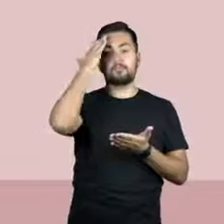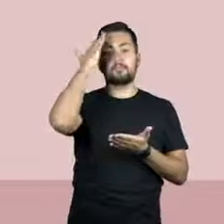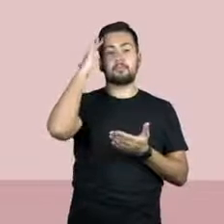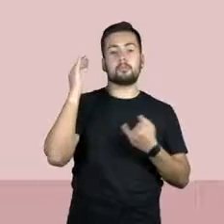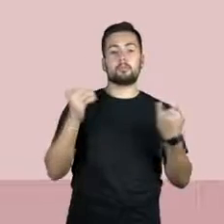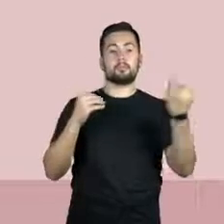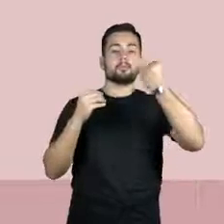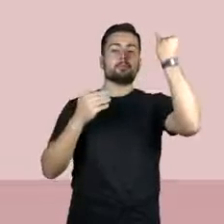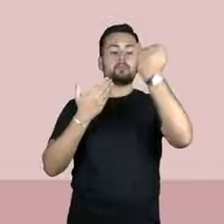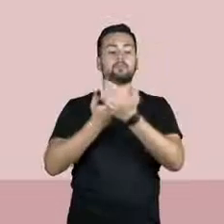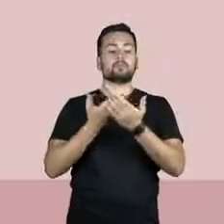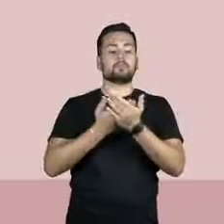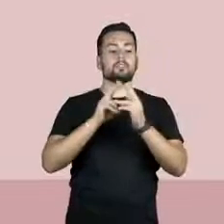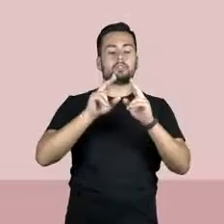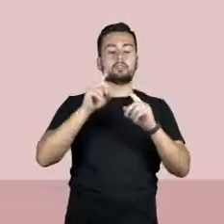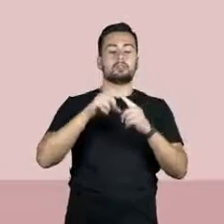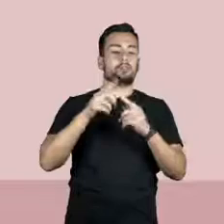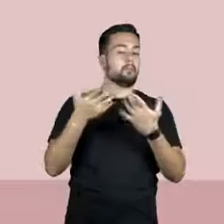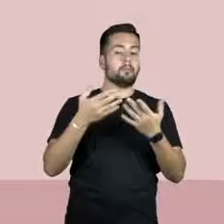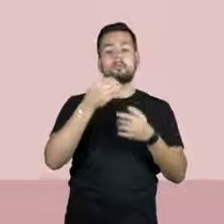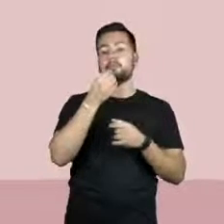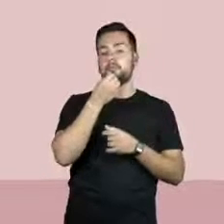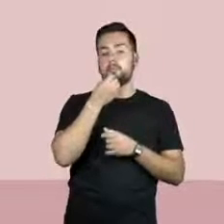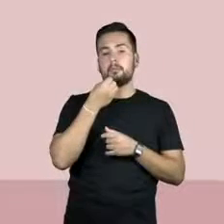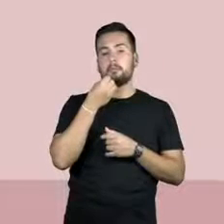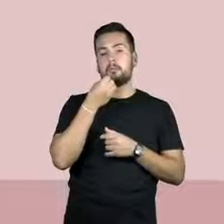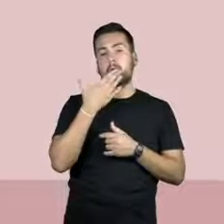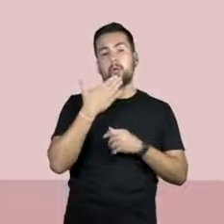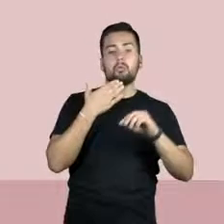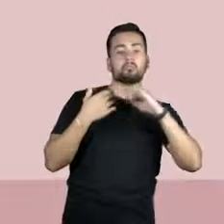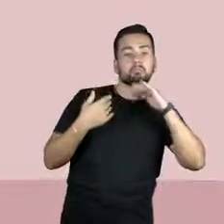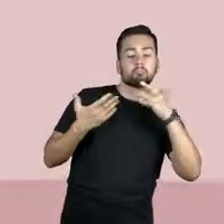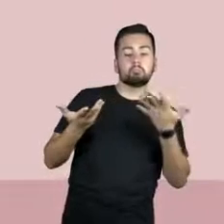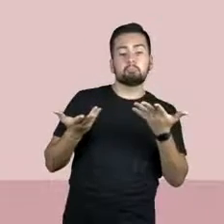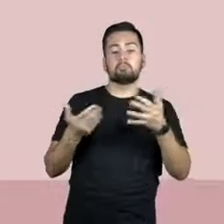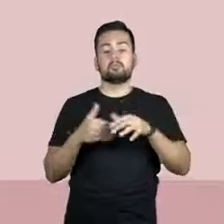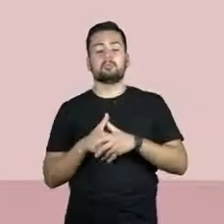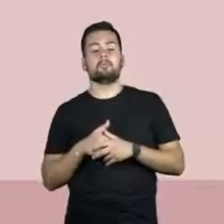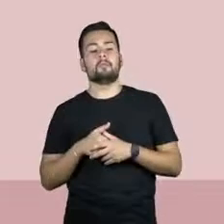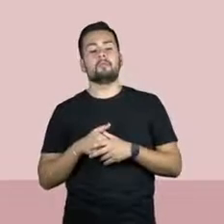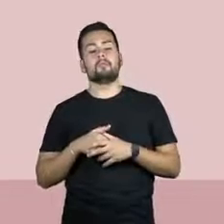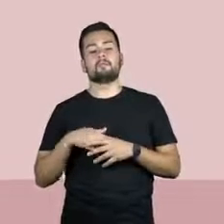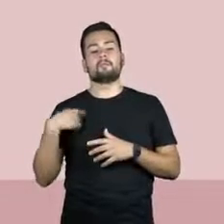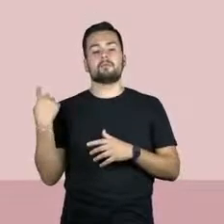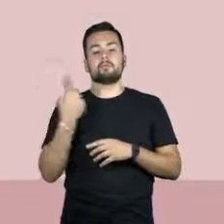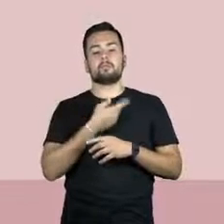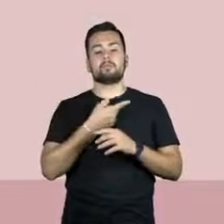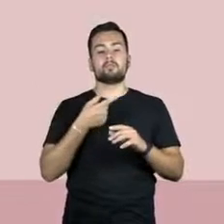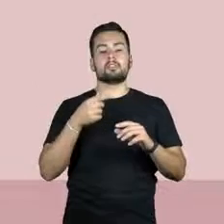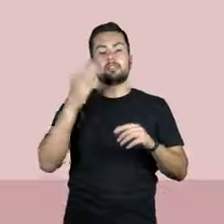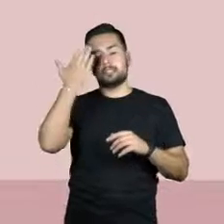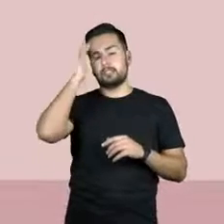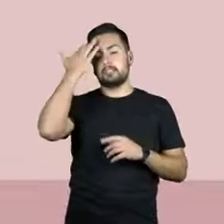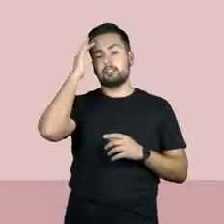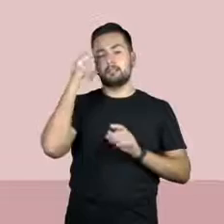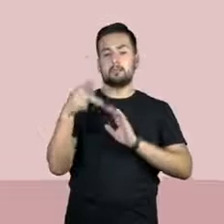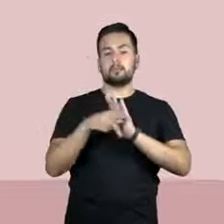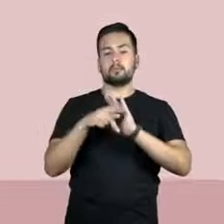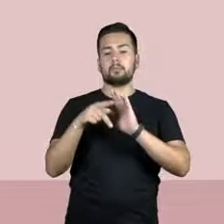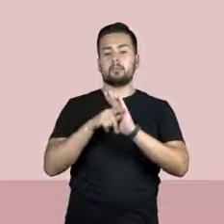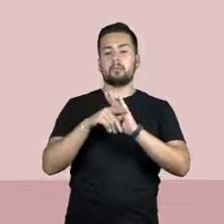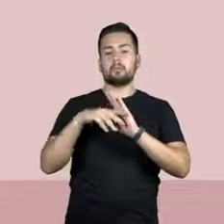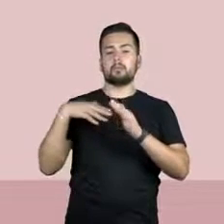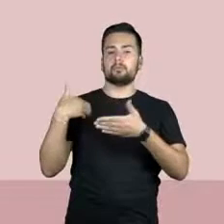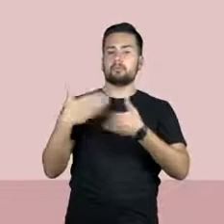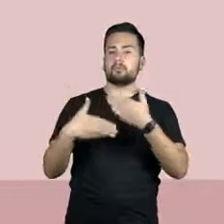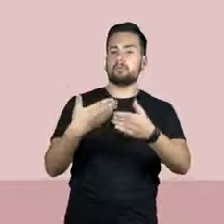tipo de estudo, a gente vai entender os parâmetros teóricos que envolvem, né, tudo que já foi abordado pelos